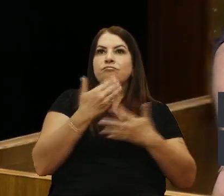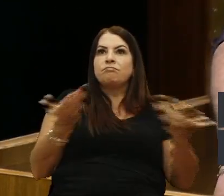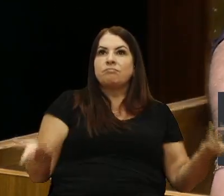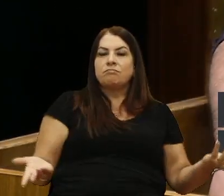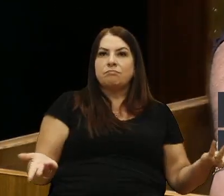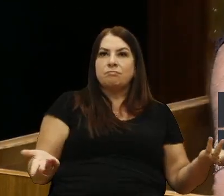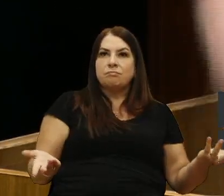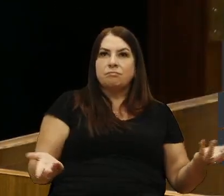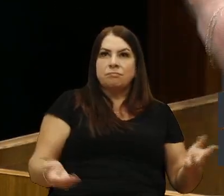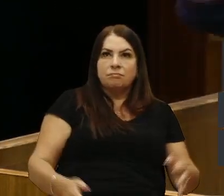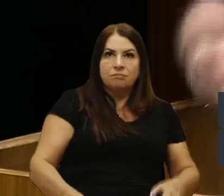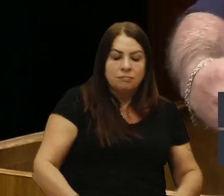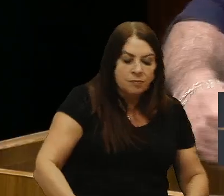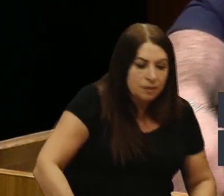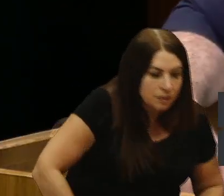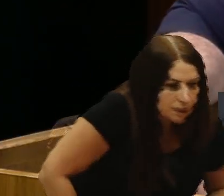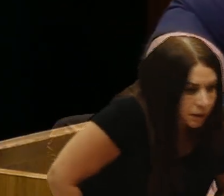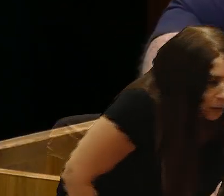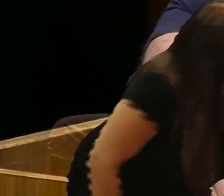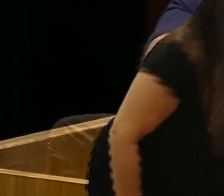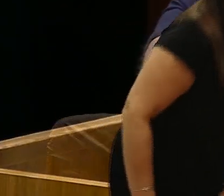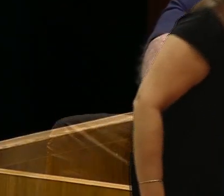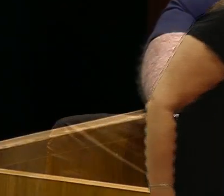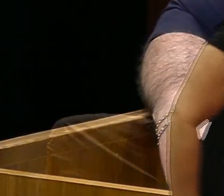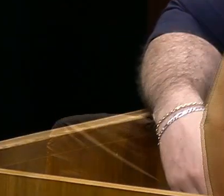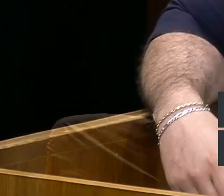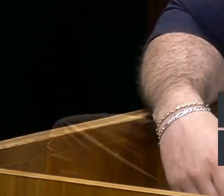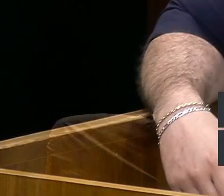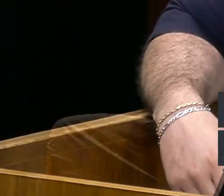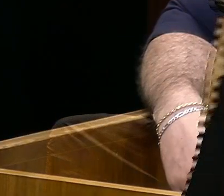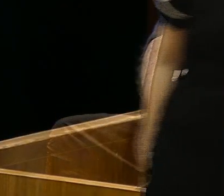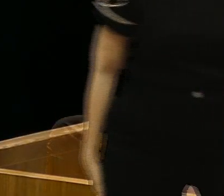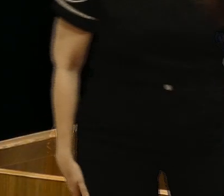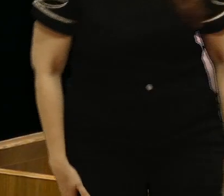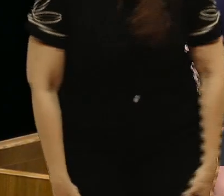nada. Nada.